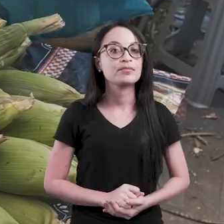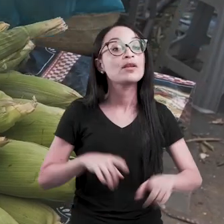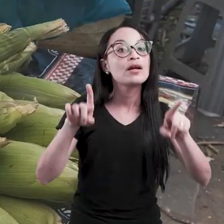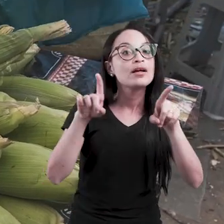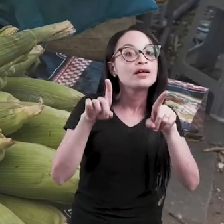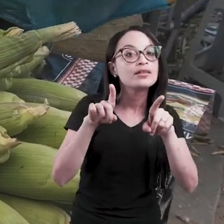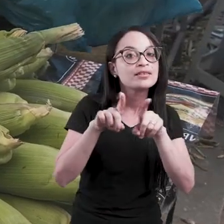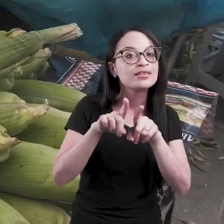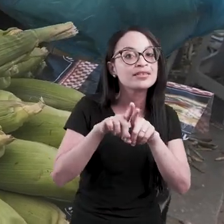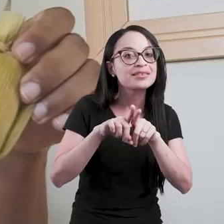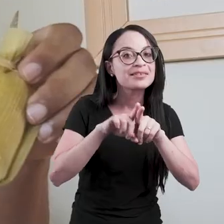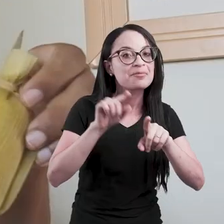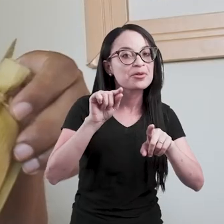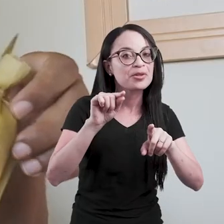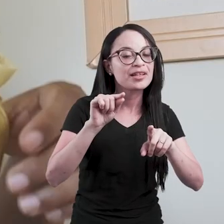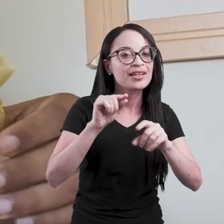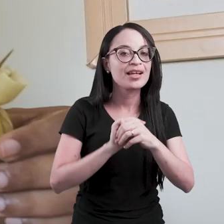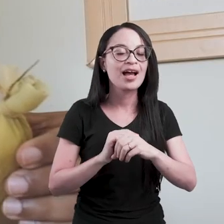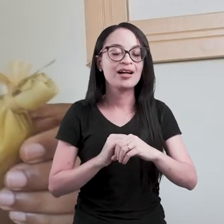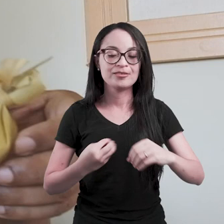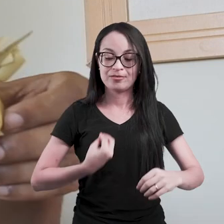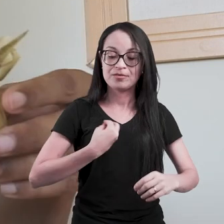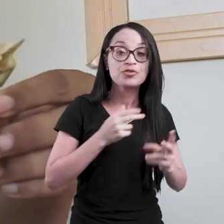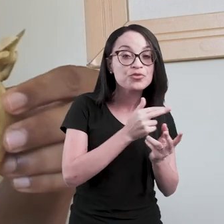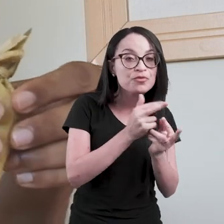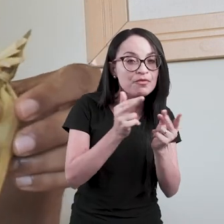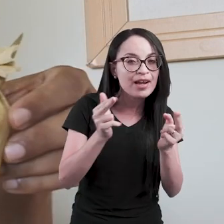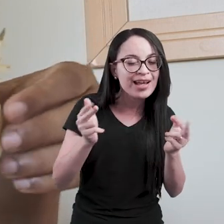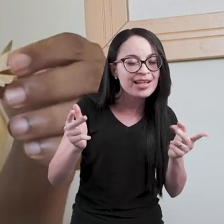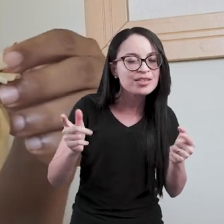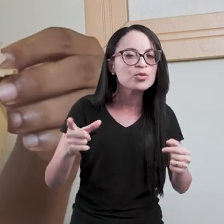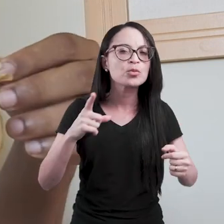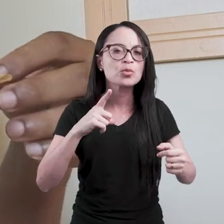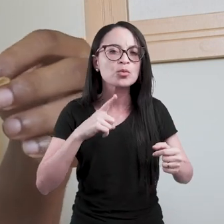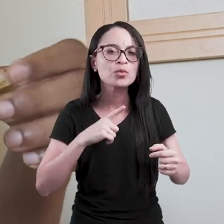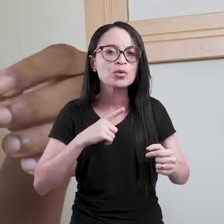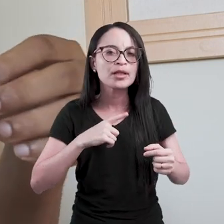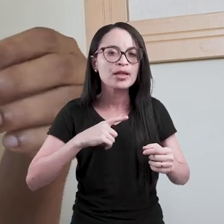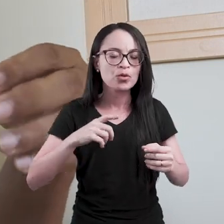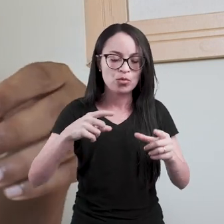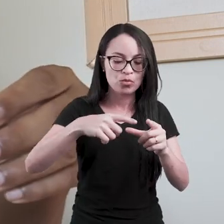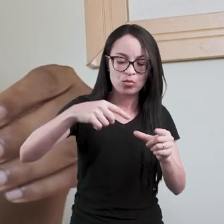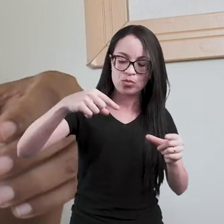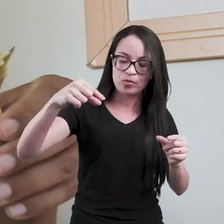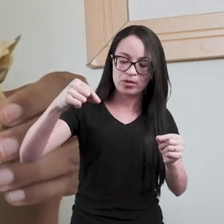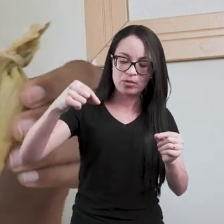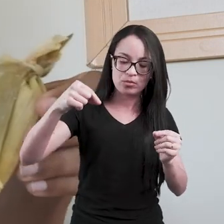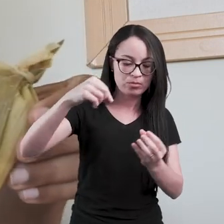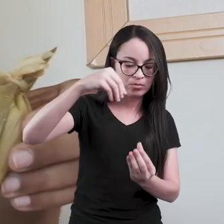Tem a questão também da, questão, da biodiversidade, né? Você ter um envelope como